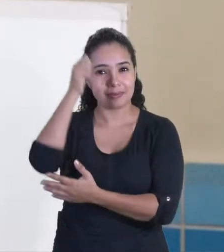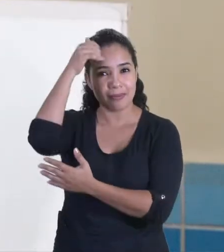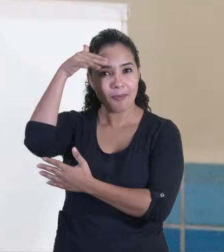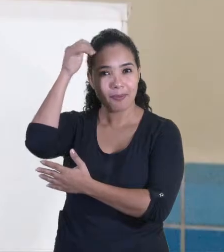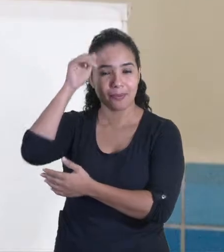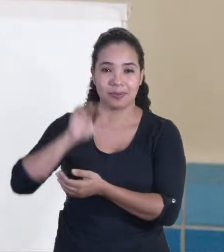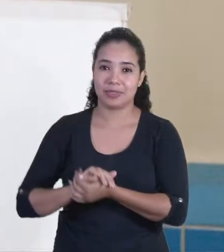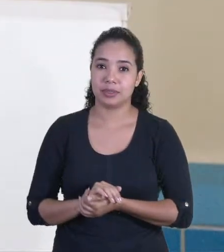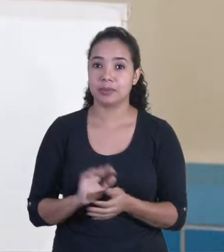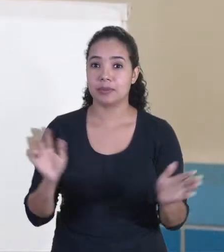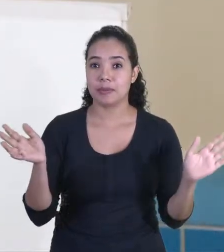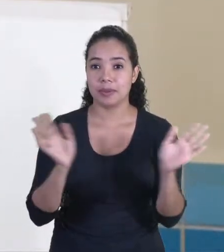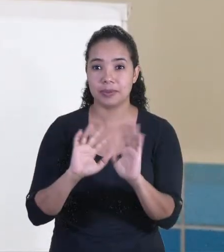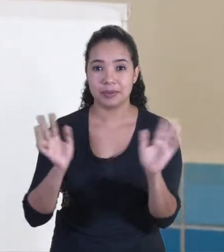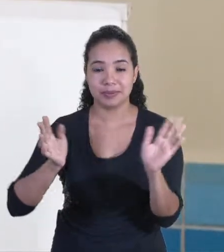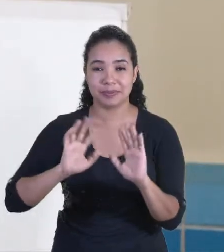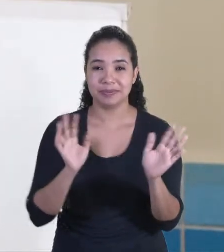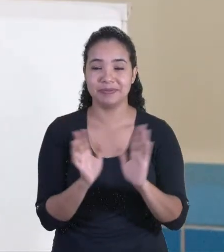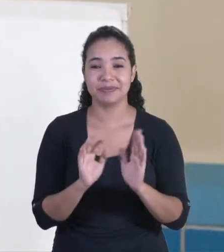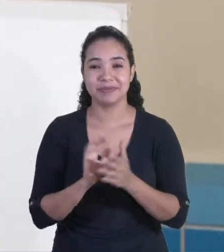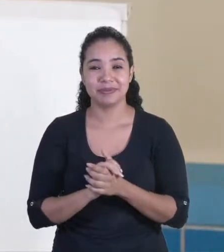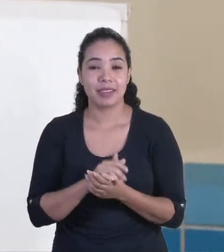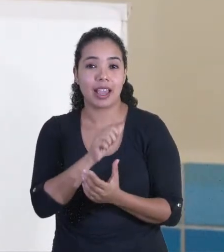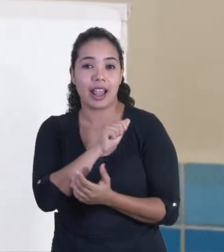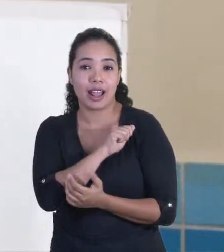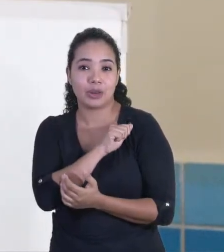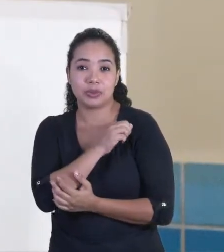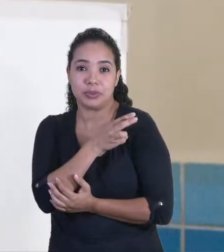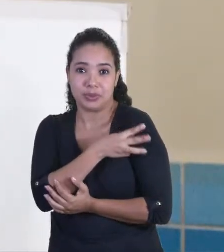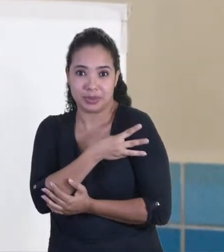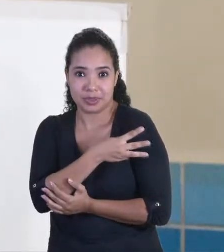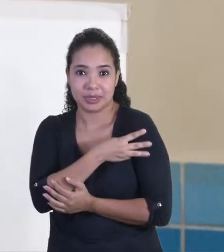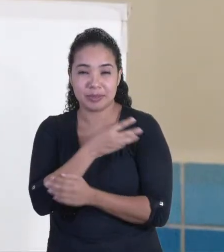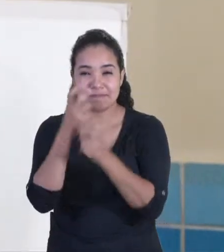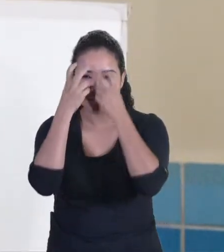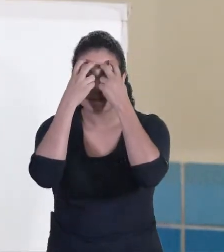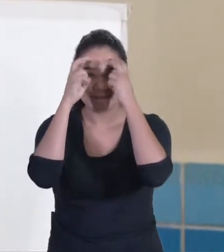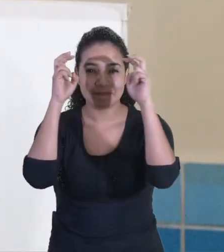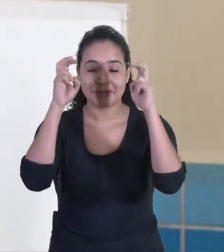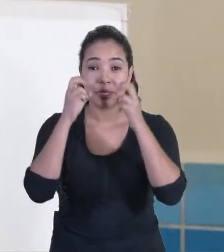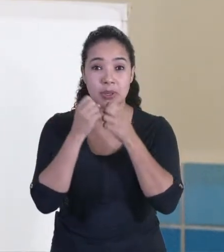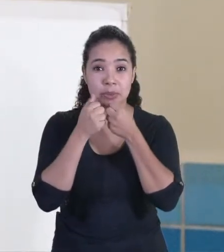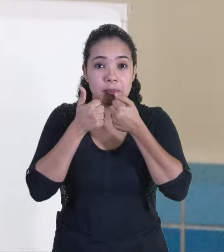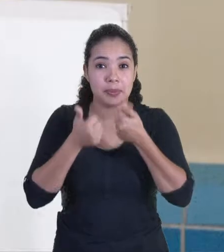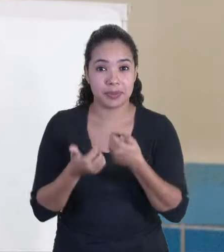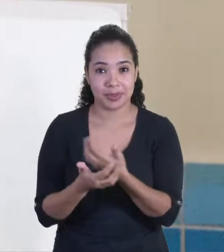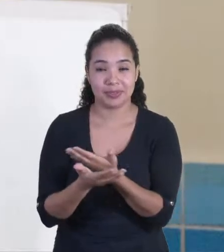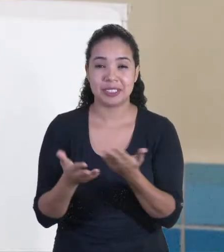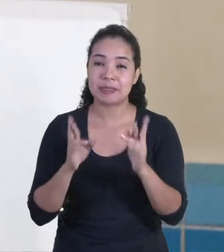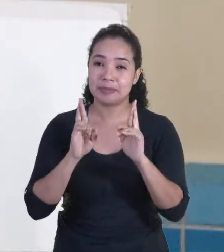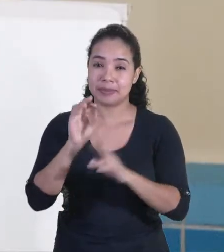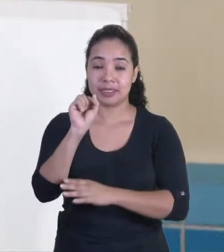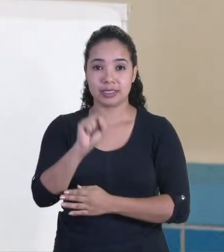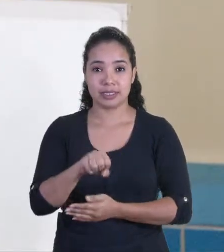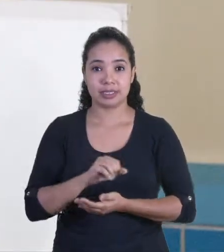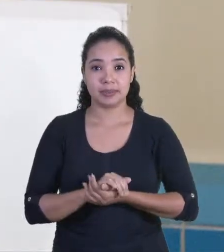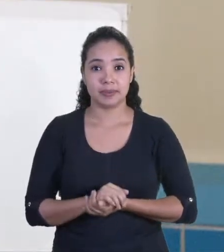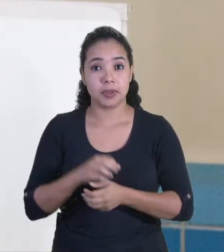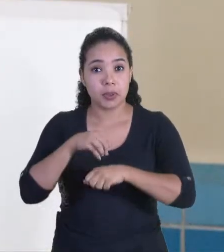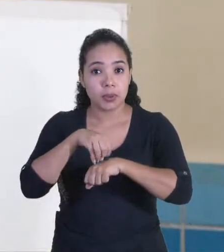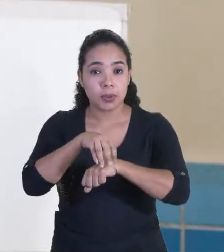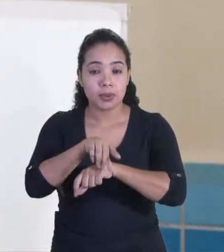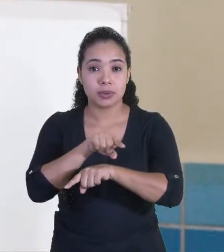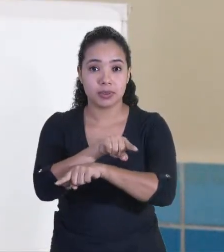Olá, mentes brilhantes do terceiro ano, tudo bem com vocês? Espero que sim. O recadinho